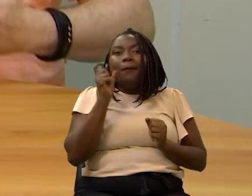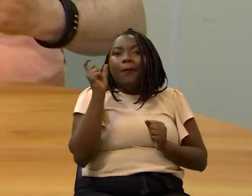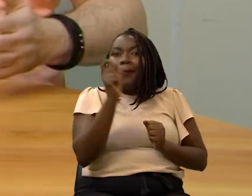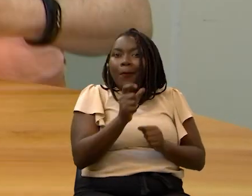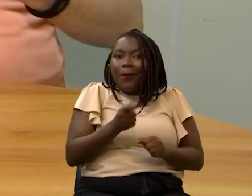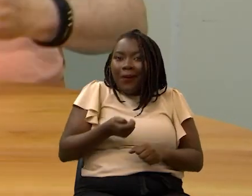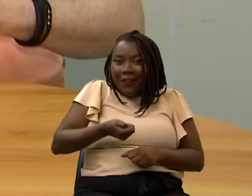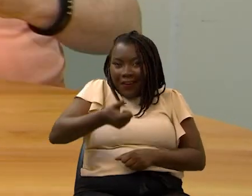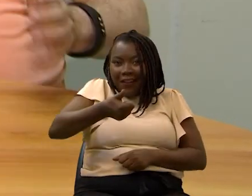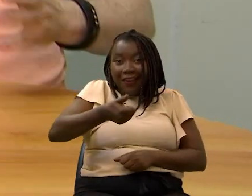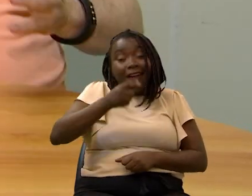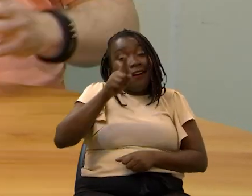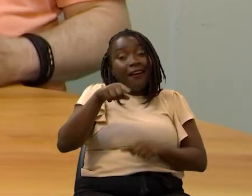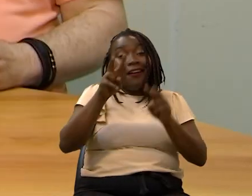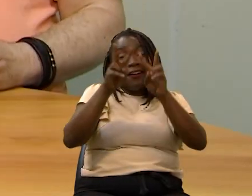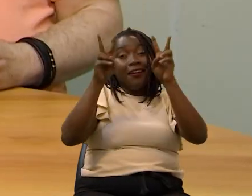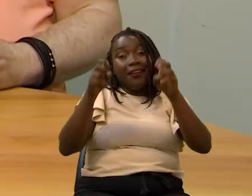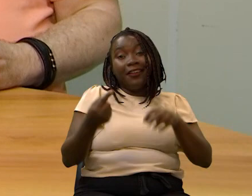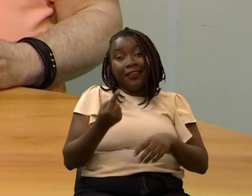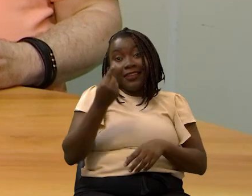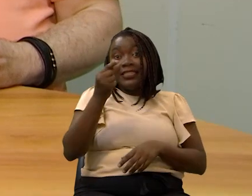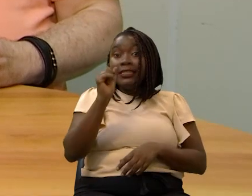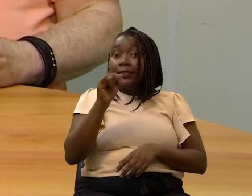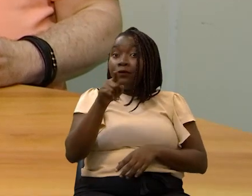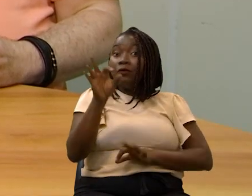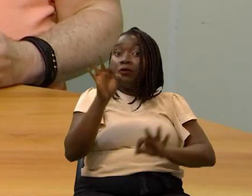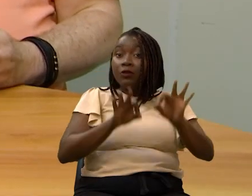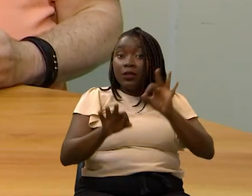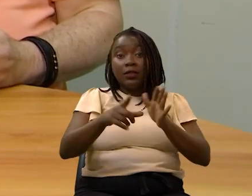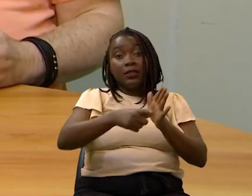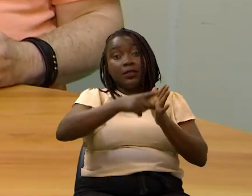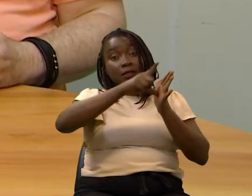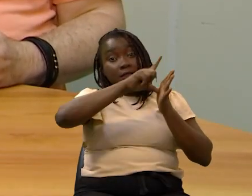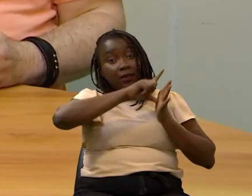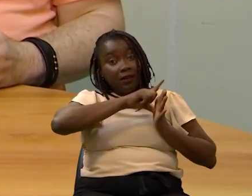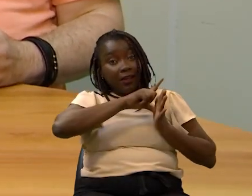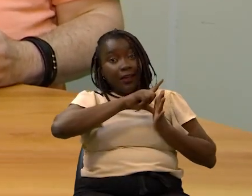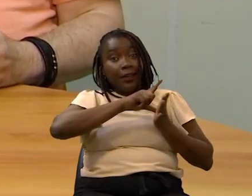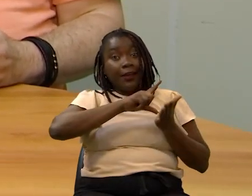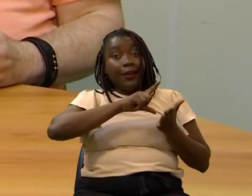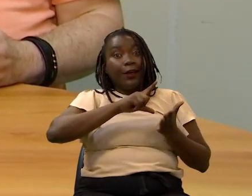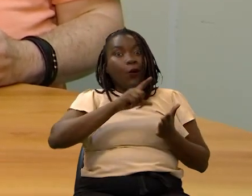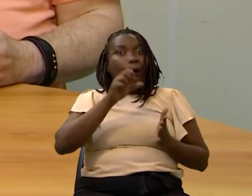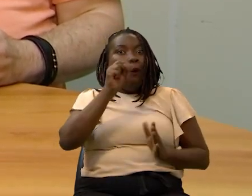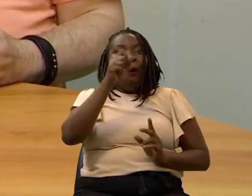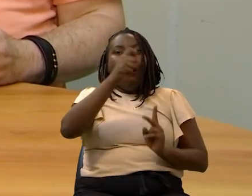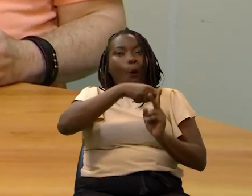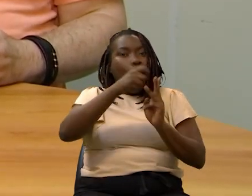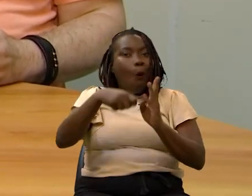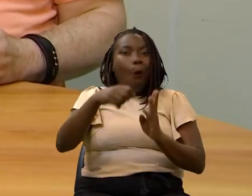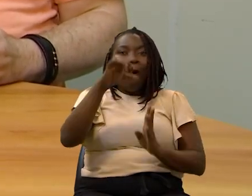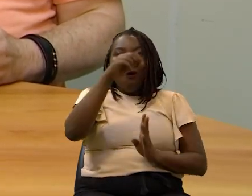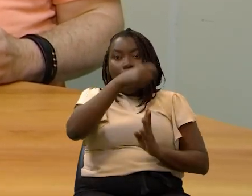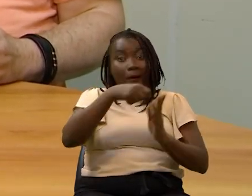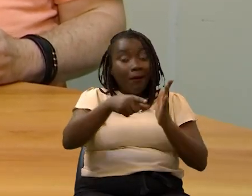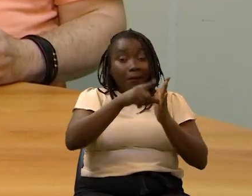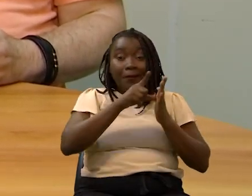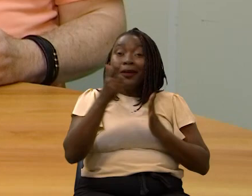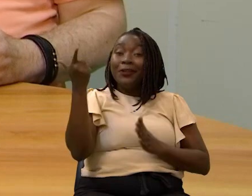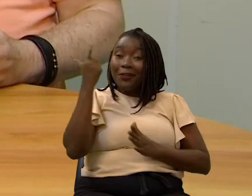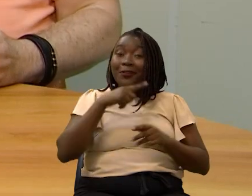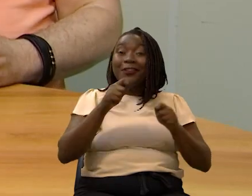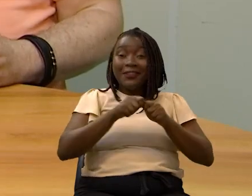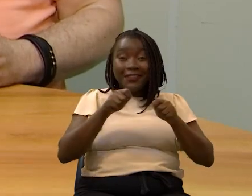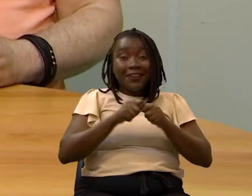pode ser chamar de dica, essa é uma das questões. Se você planejar com 8 meses, 9